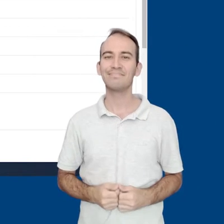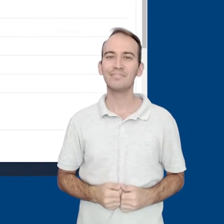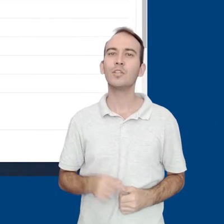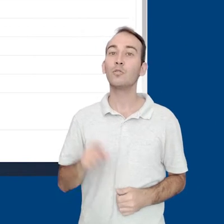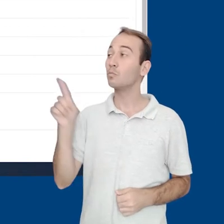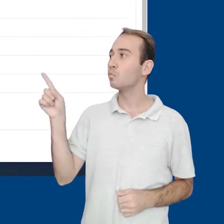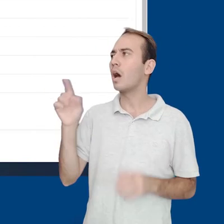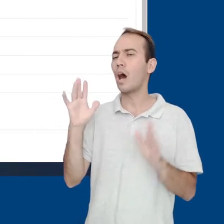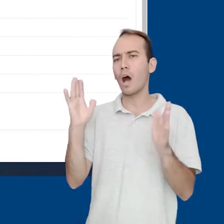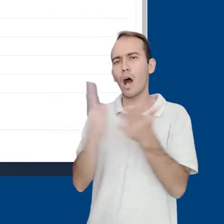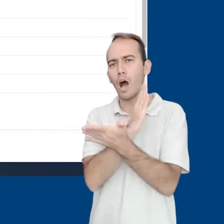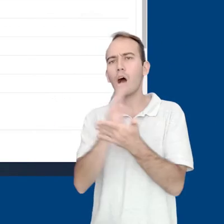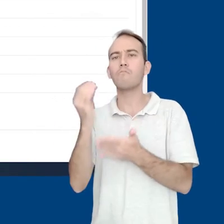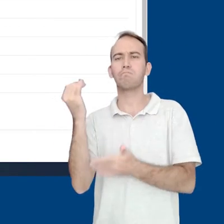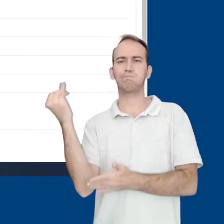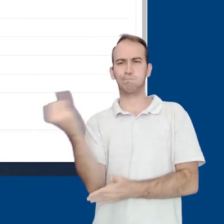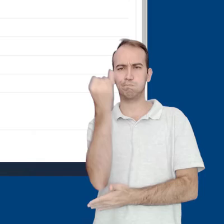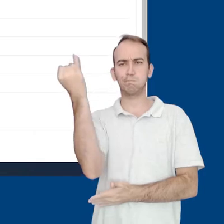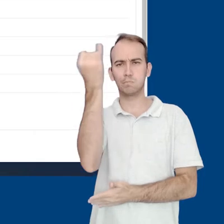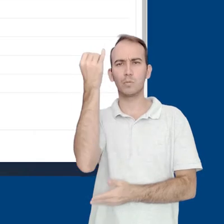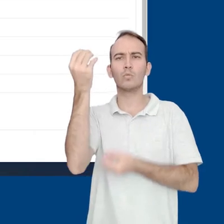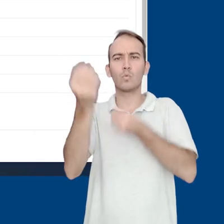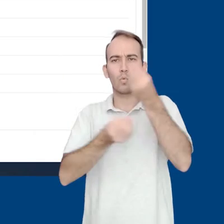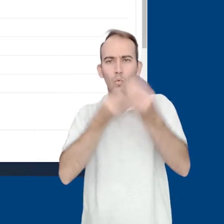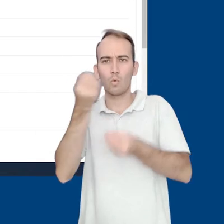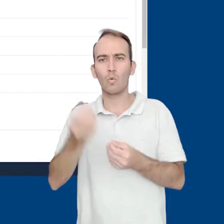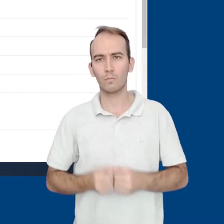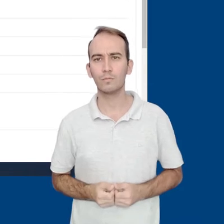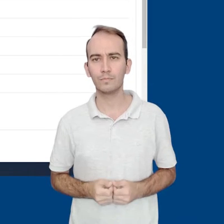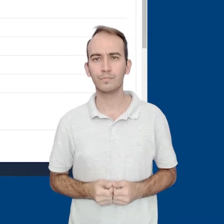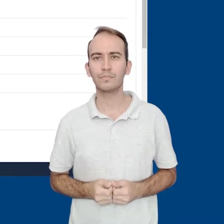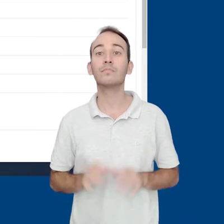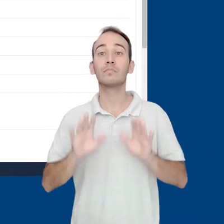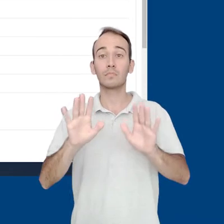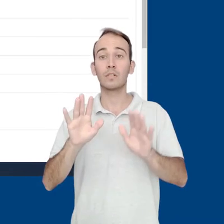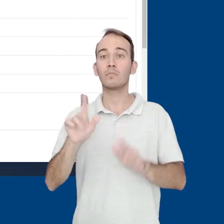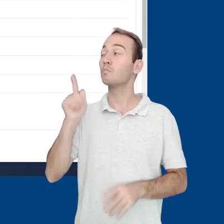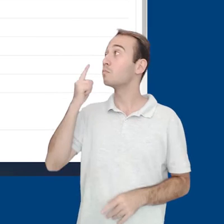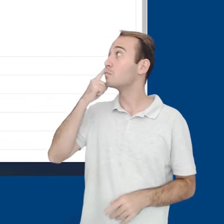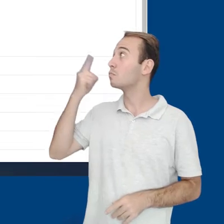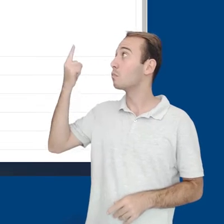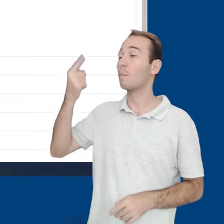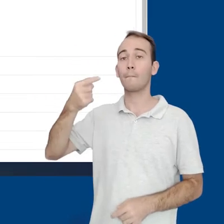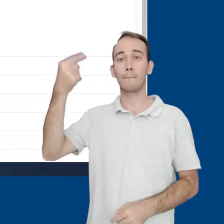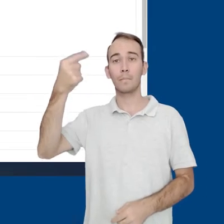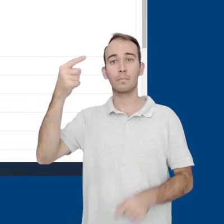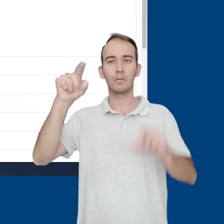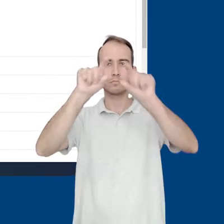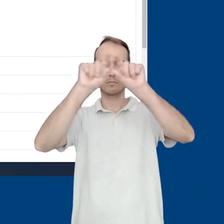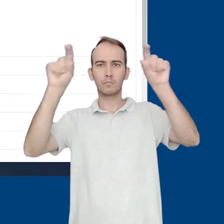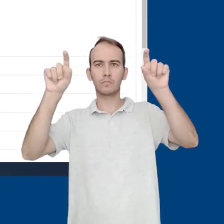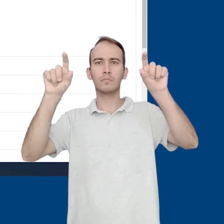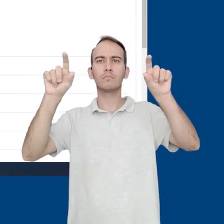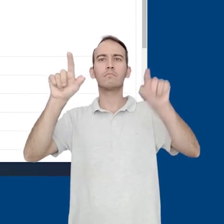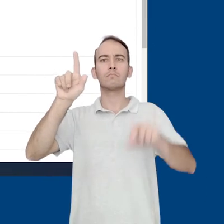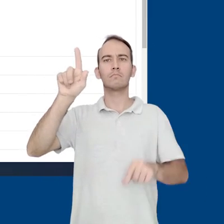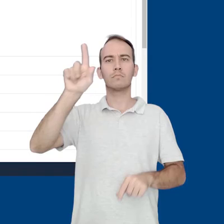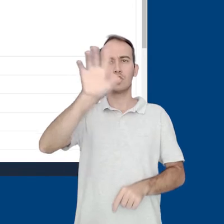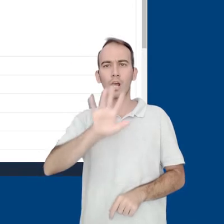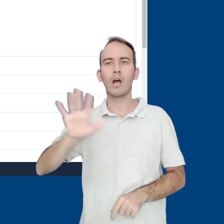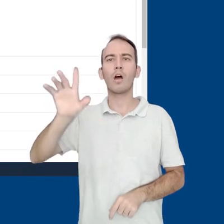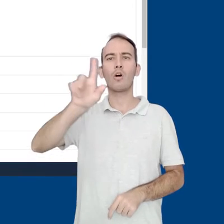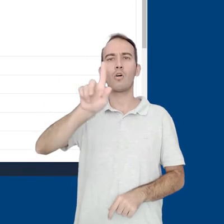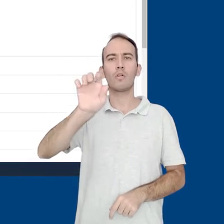vale a pena citar os mais importantes. Em geral, podemos